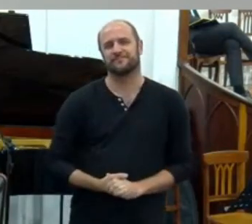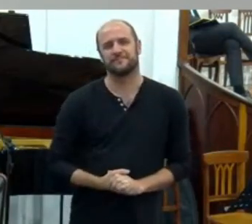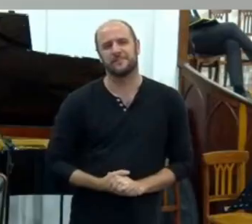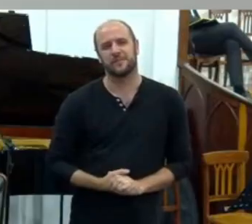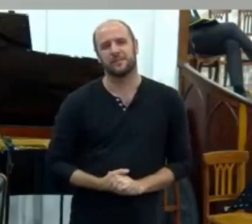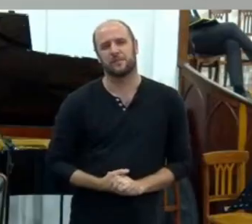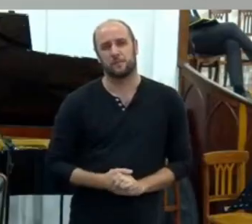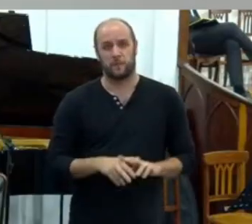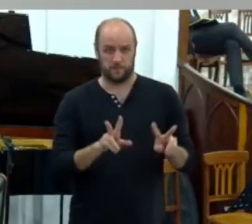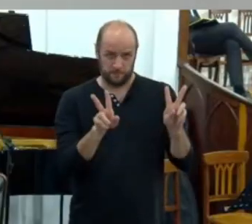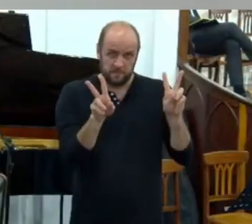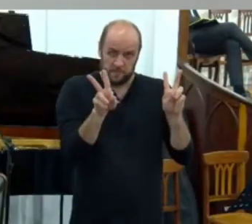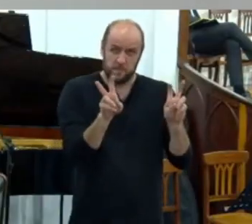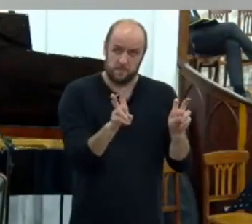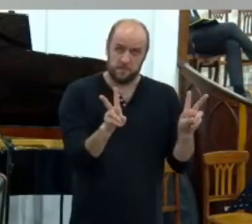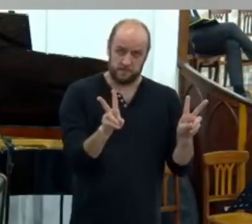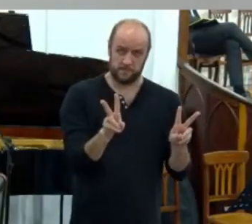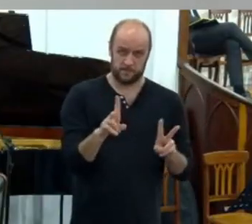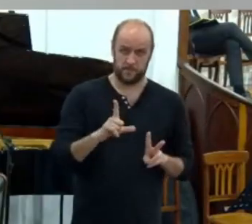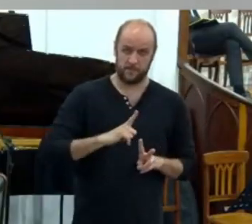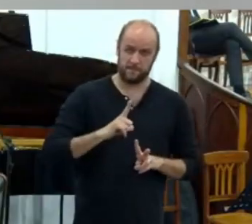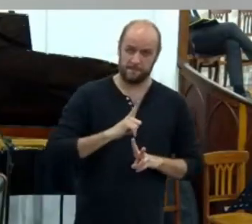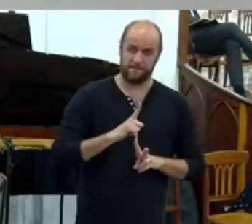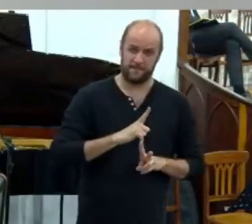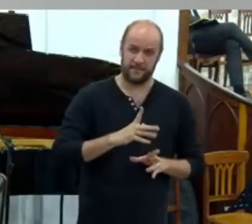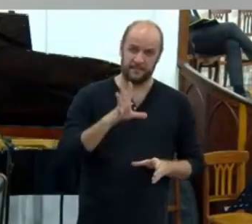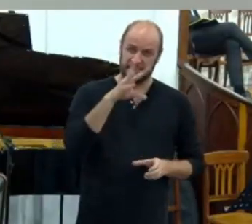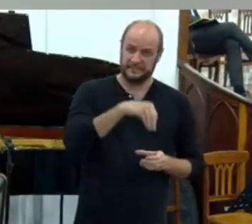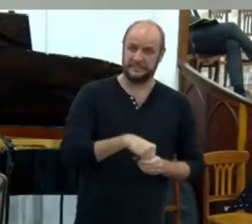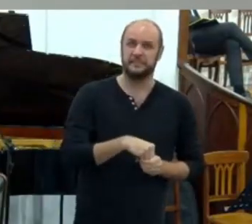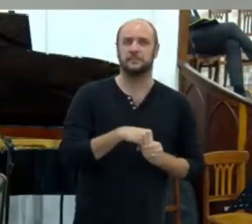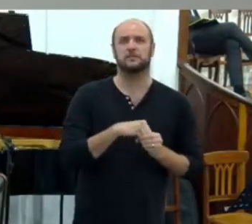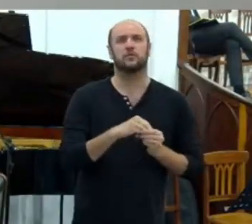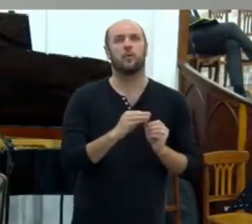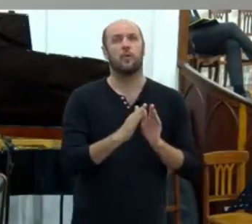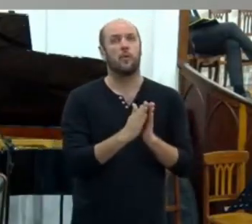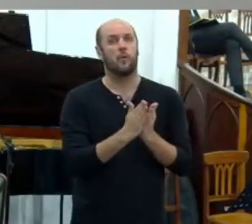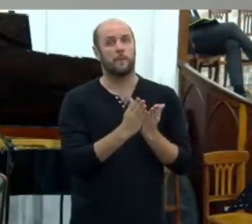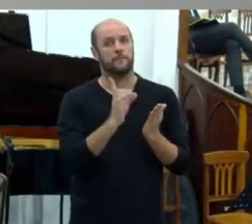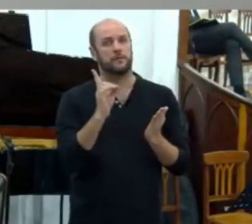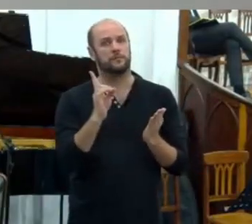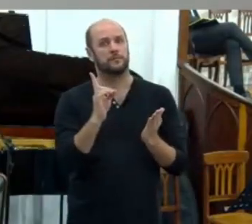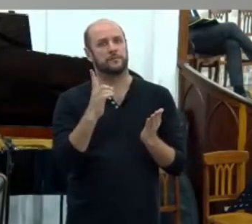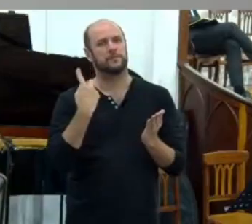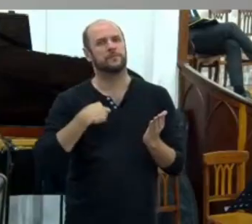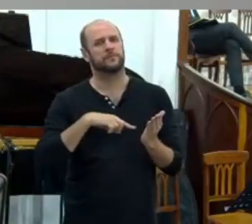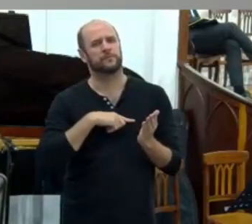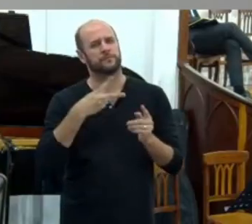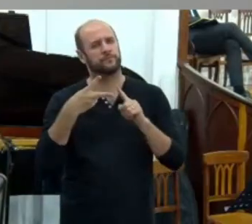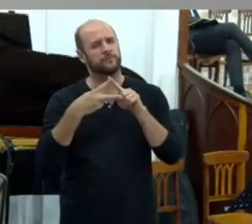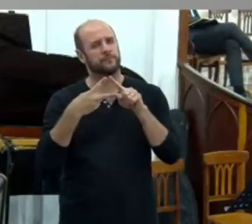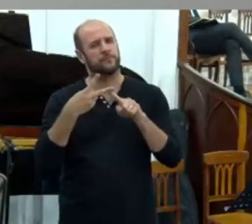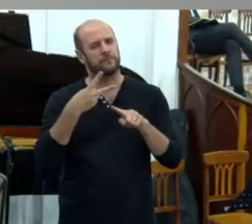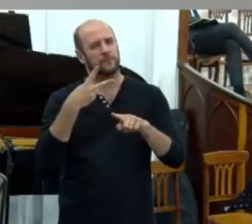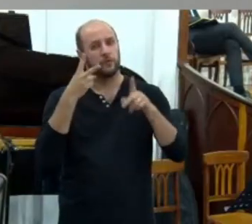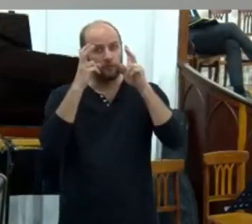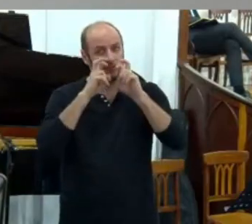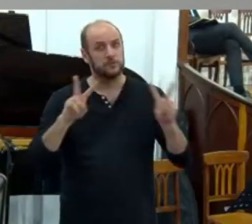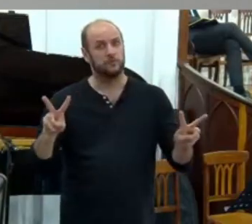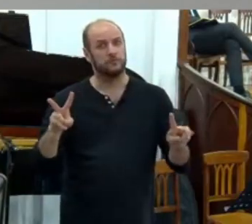respeito deste tema, que está embutido nesse texto, nós temos basicamente duas